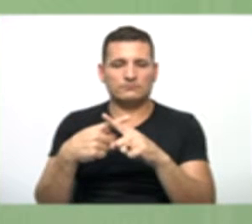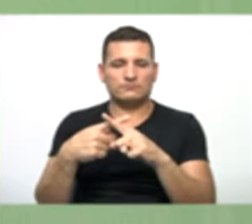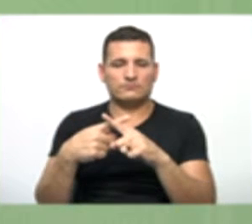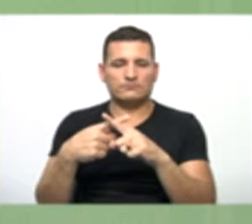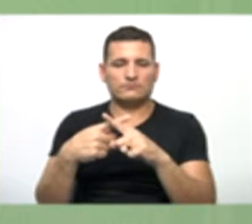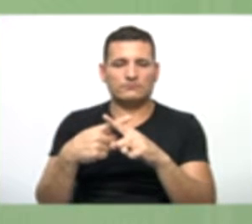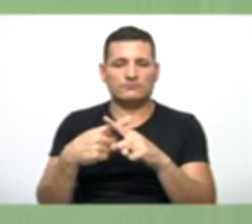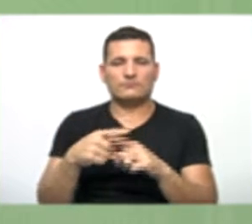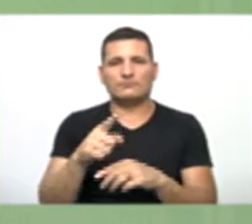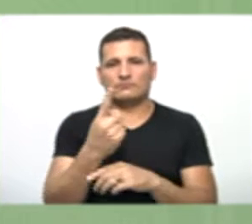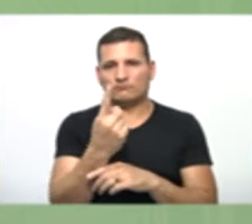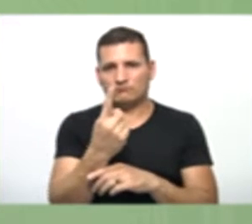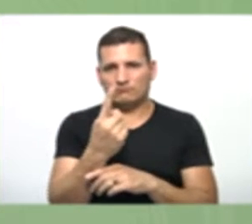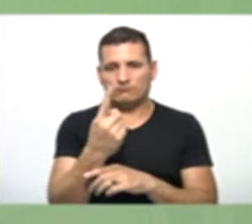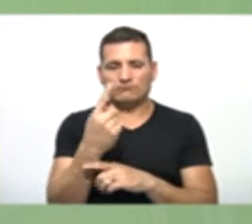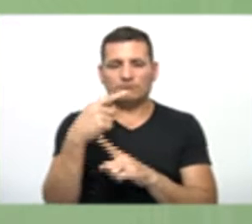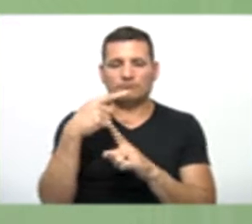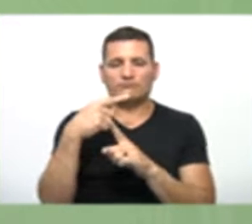a